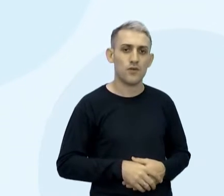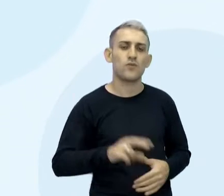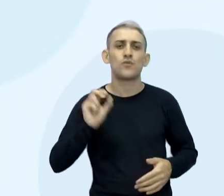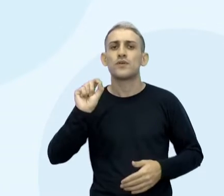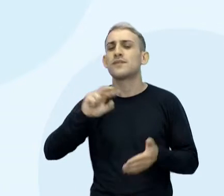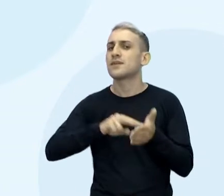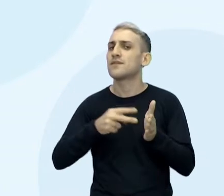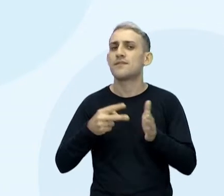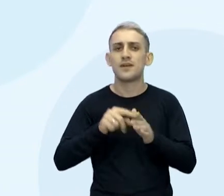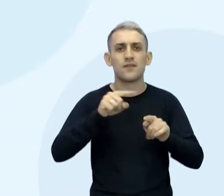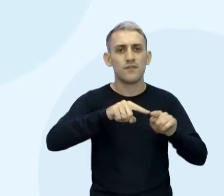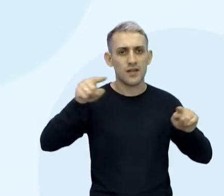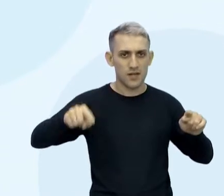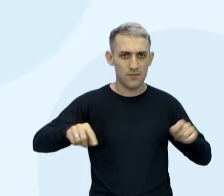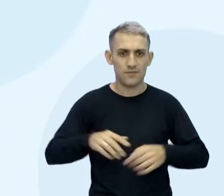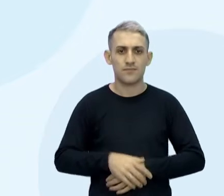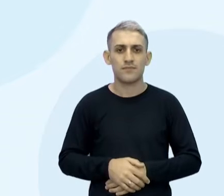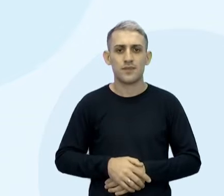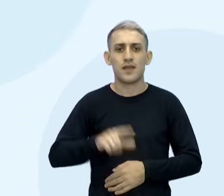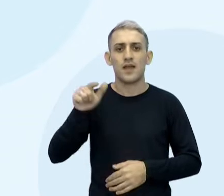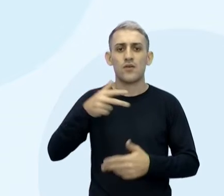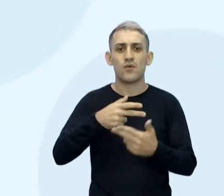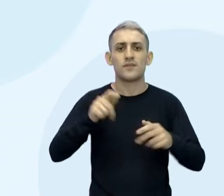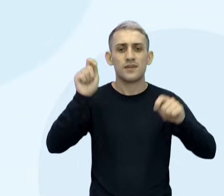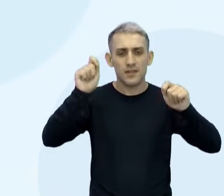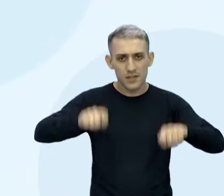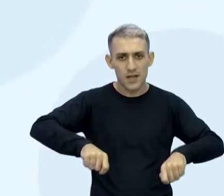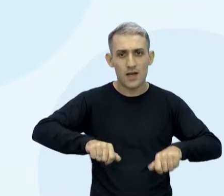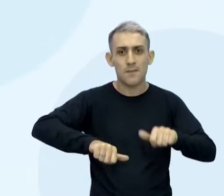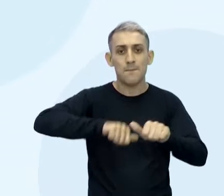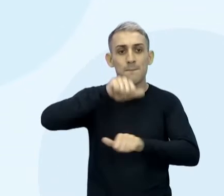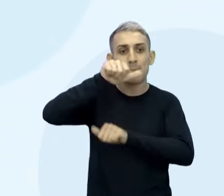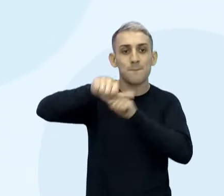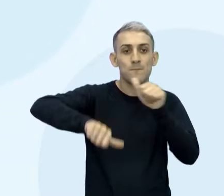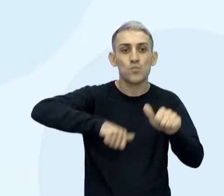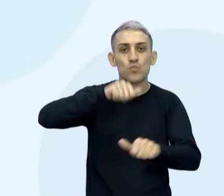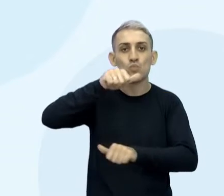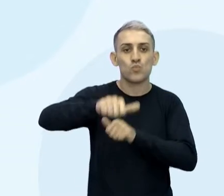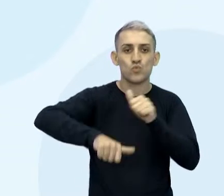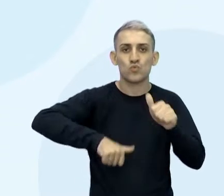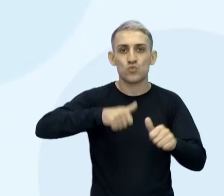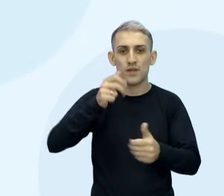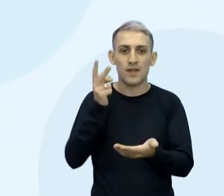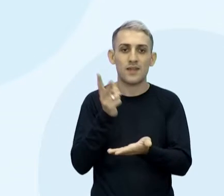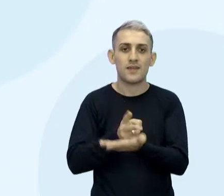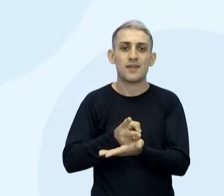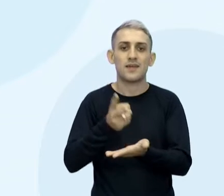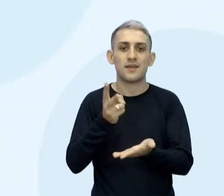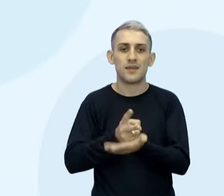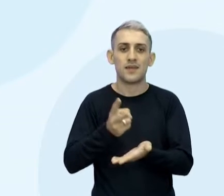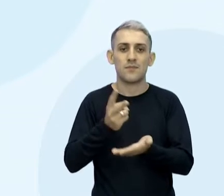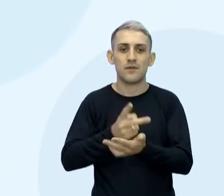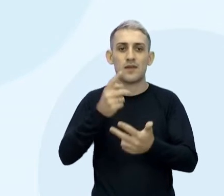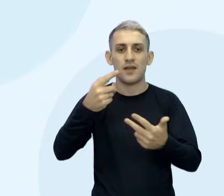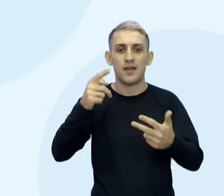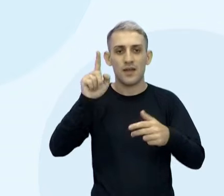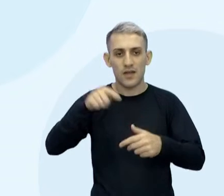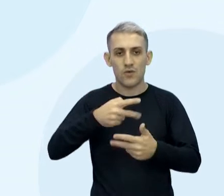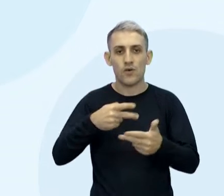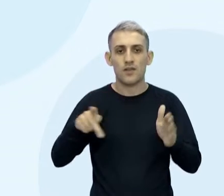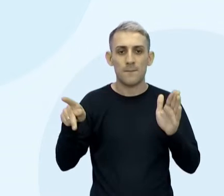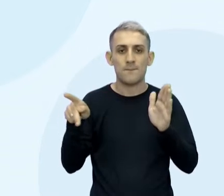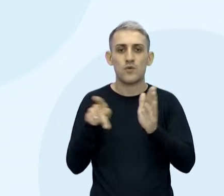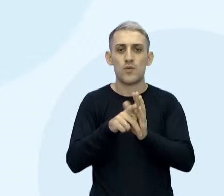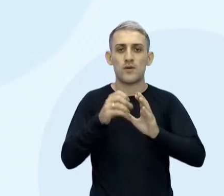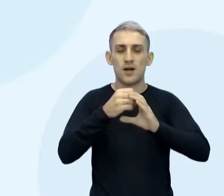que é uma variável? Variável é aquilo que pode variar, que se altera, que muda, que é mutável. E